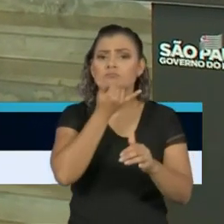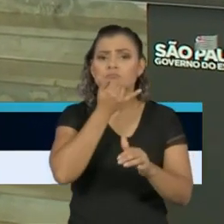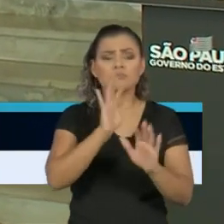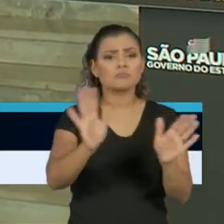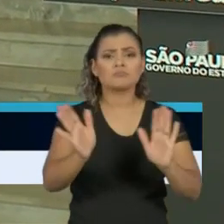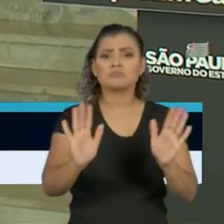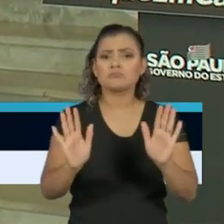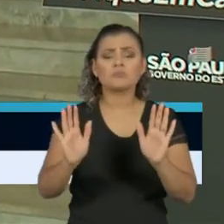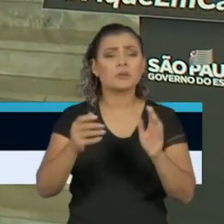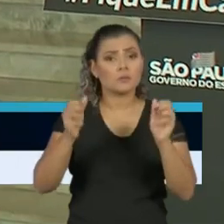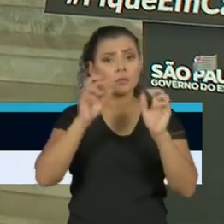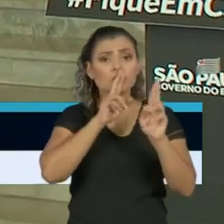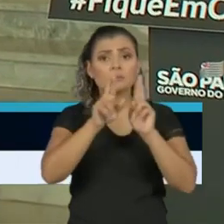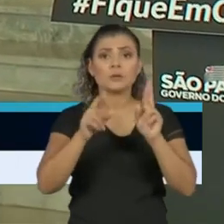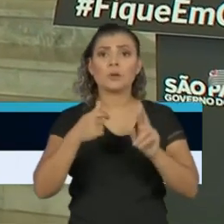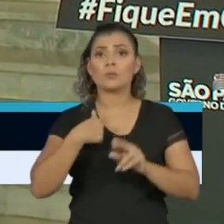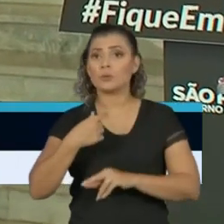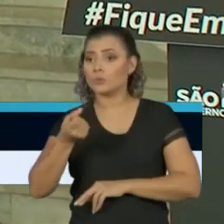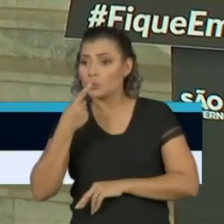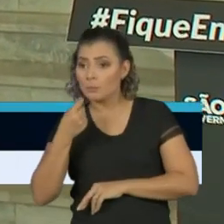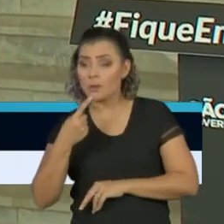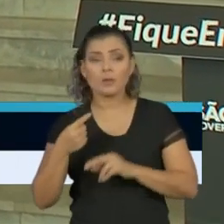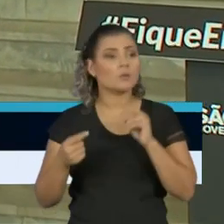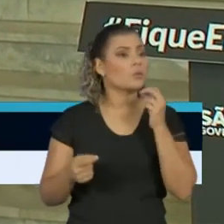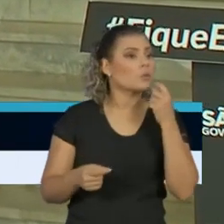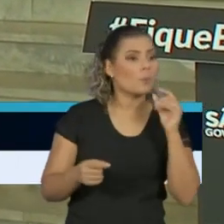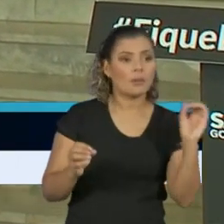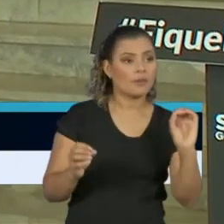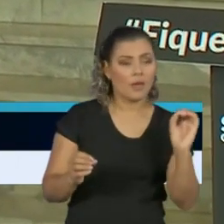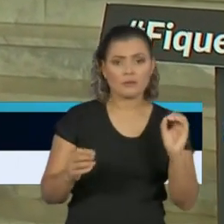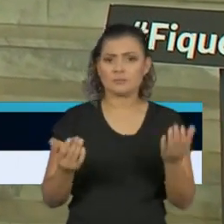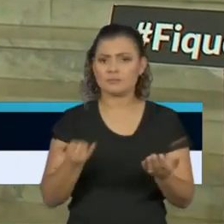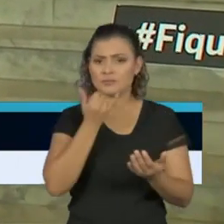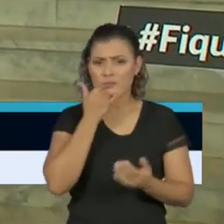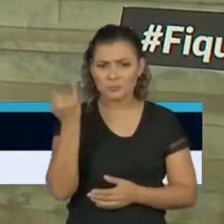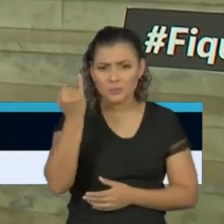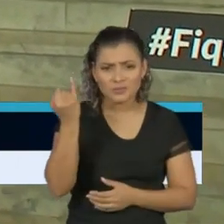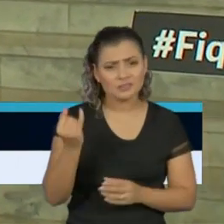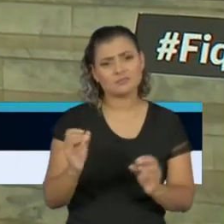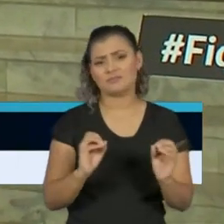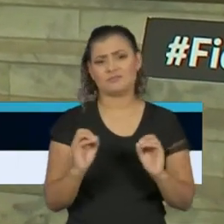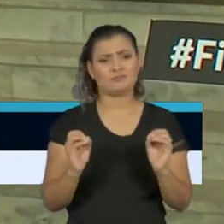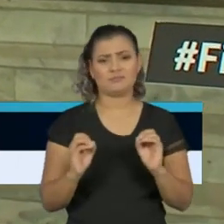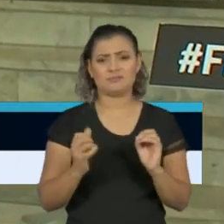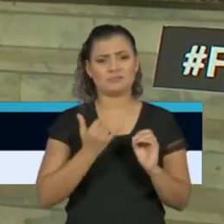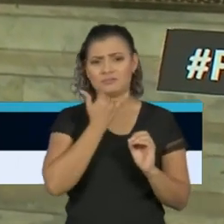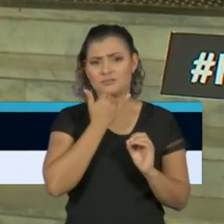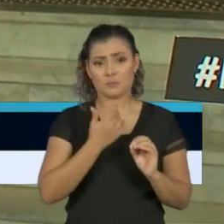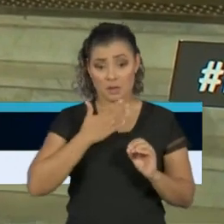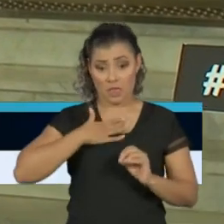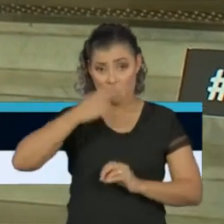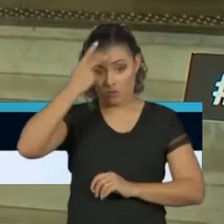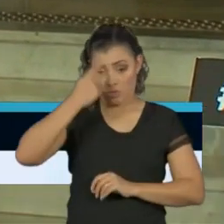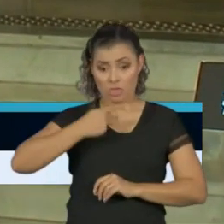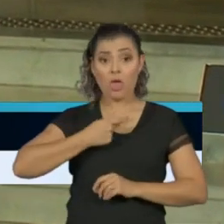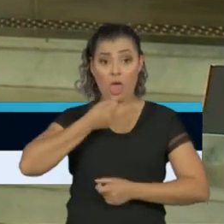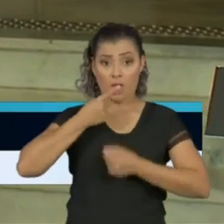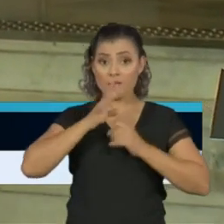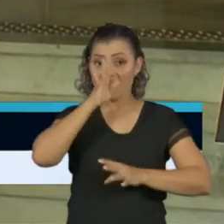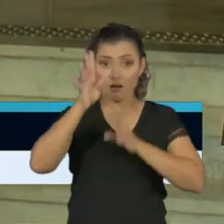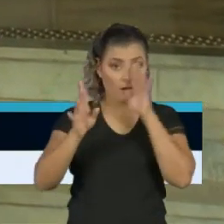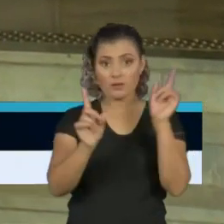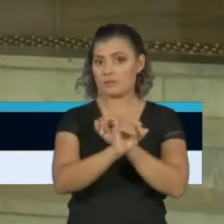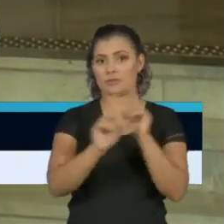importância no que eu tomei e no que eu deixei de tomar. Primeiro fato, eu não me prescrevi, eu não me receitei. Eu